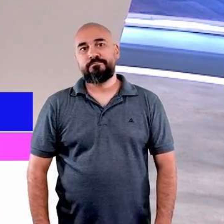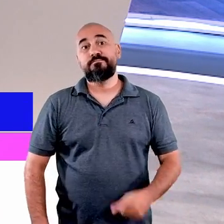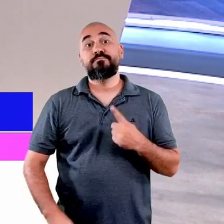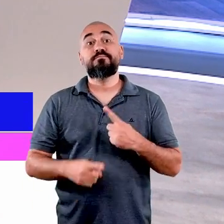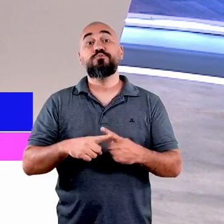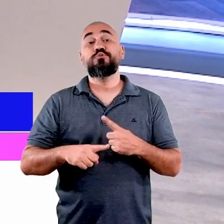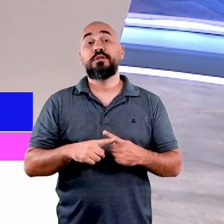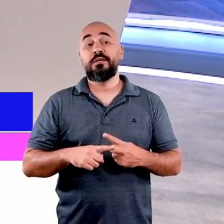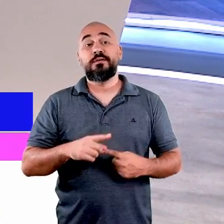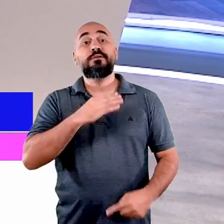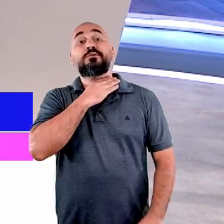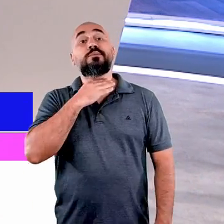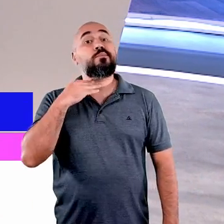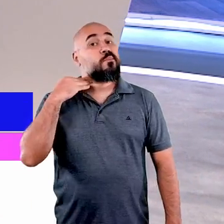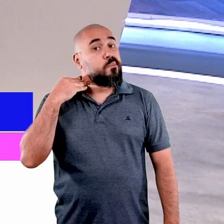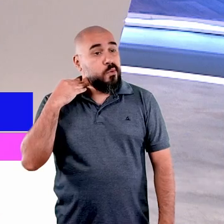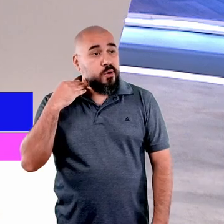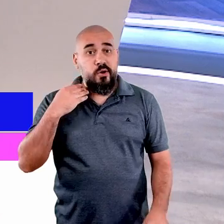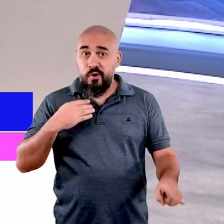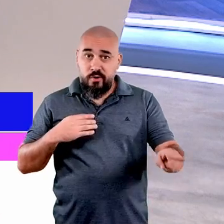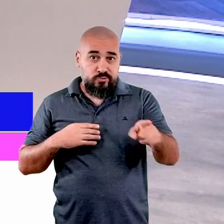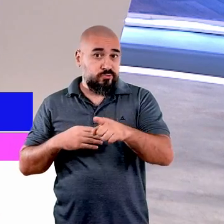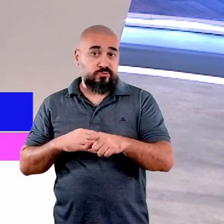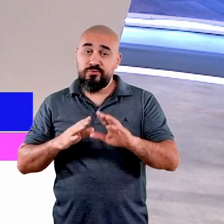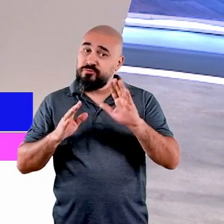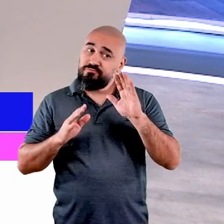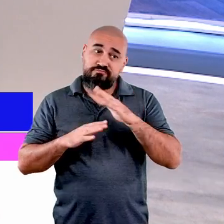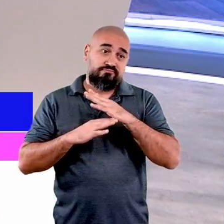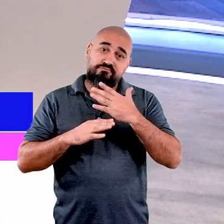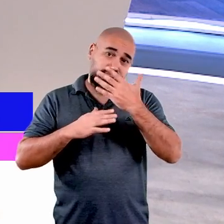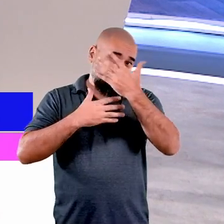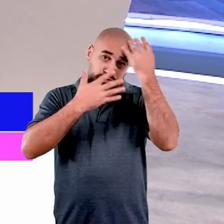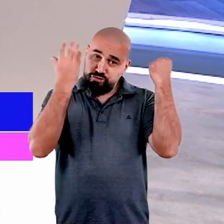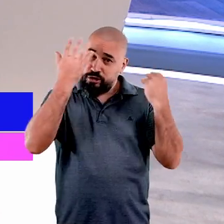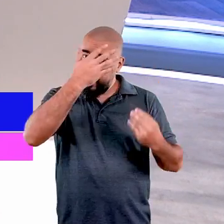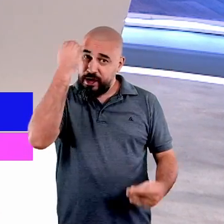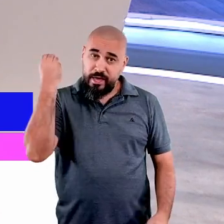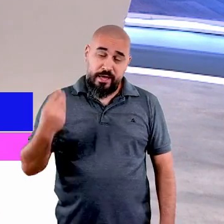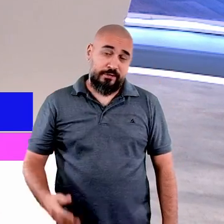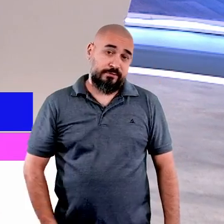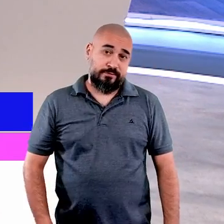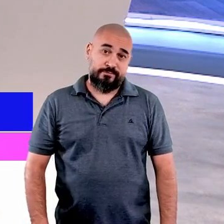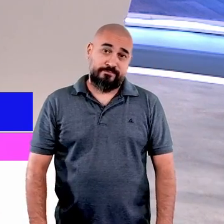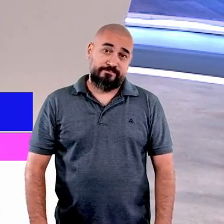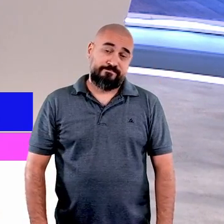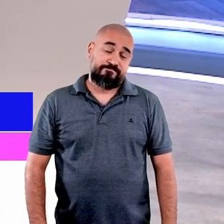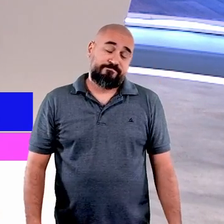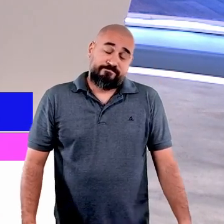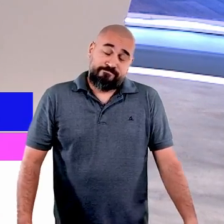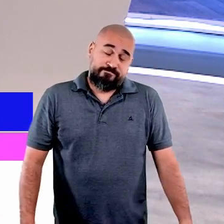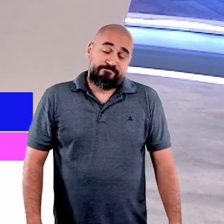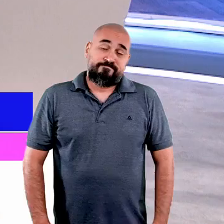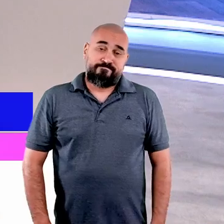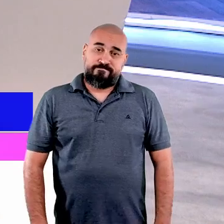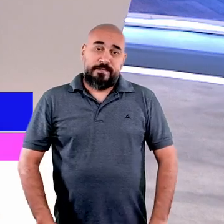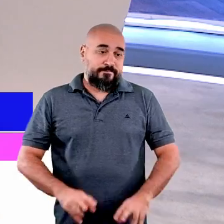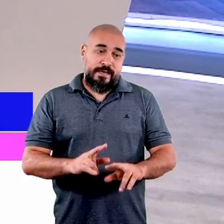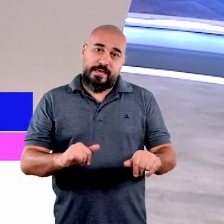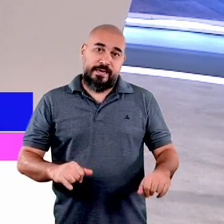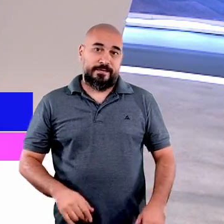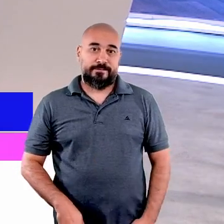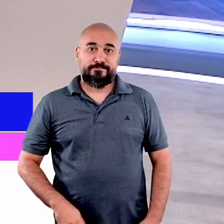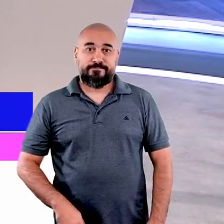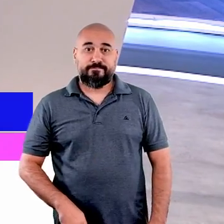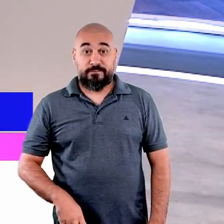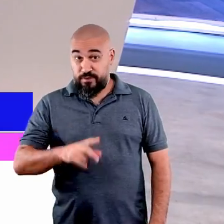são esquecidos. São lembrados pelas lápides, pelas fotos nos cemitérios, mas são esquecidos.